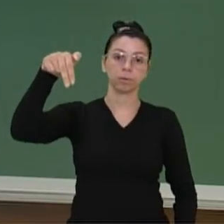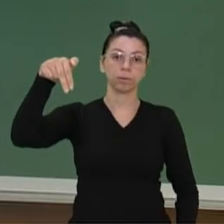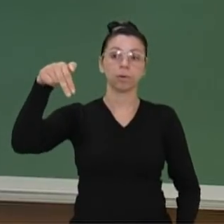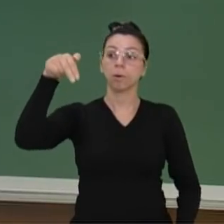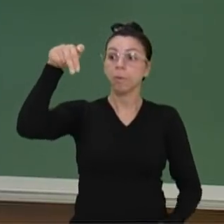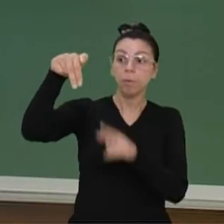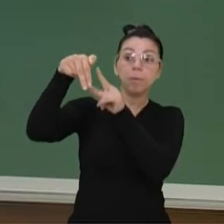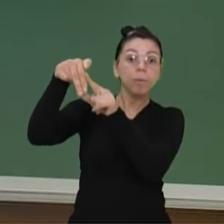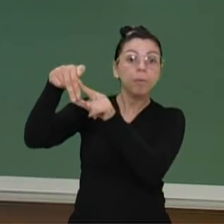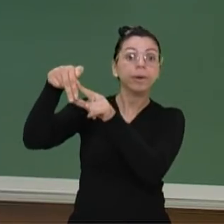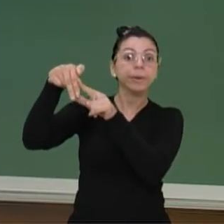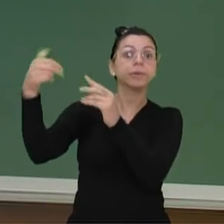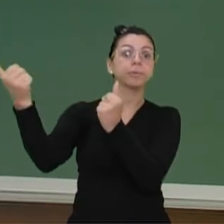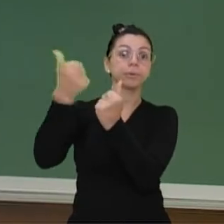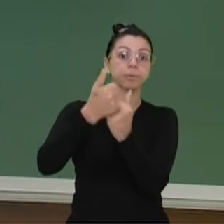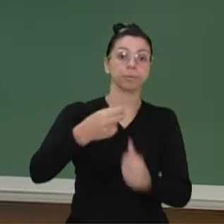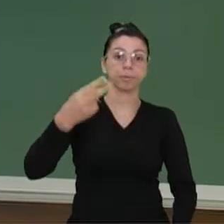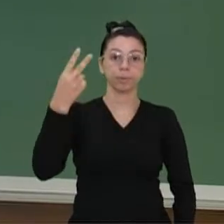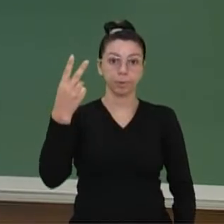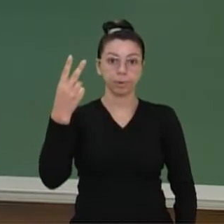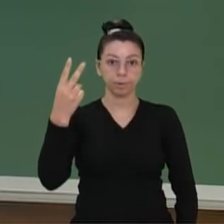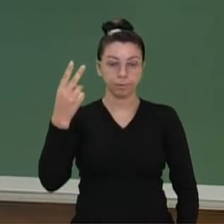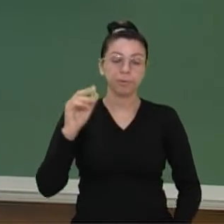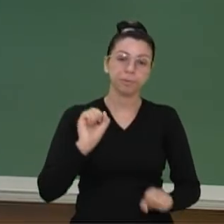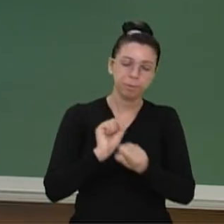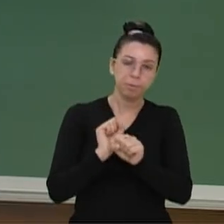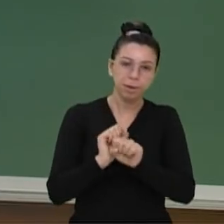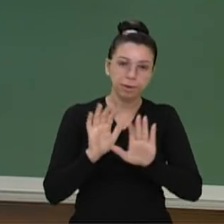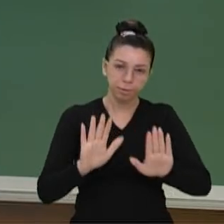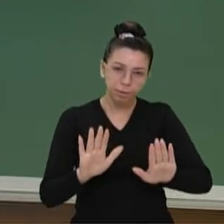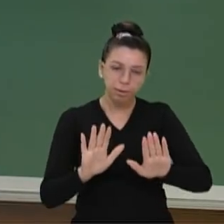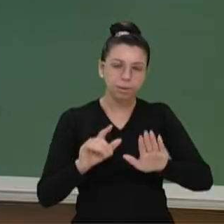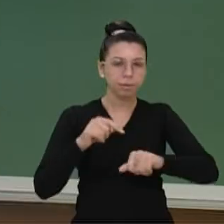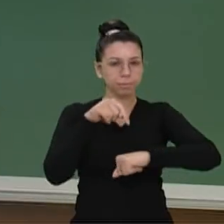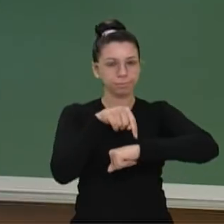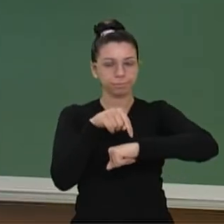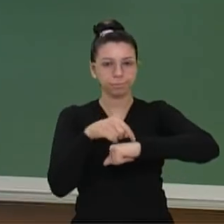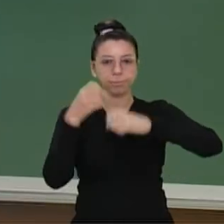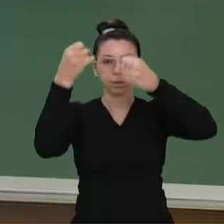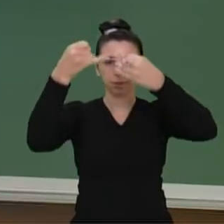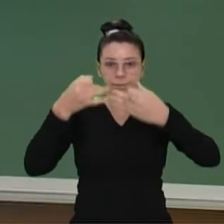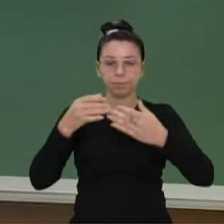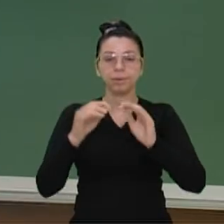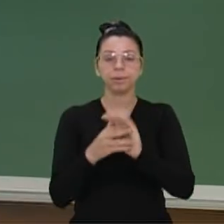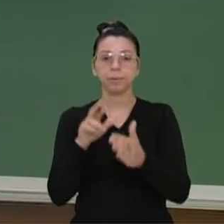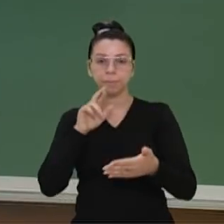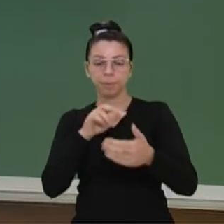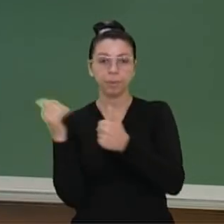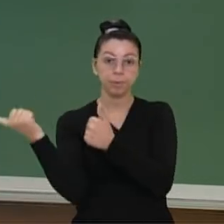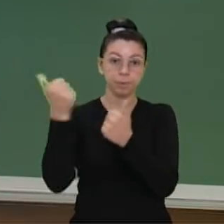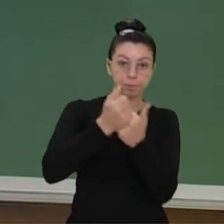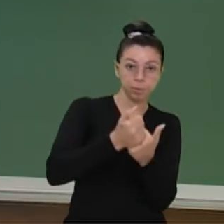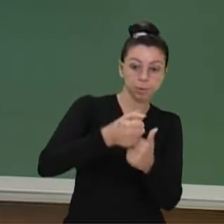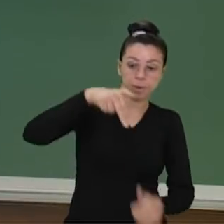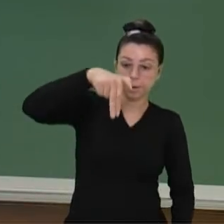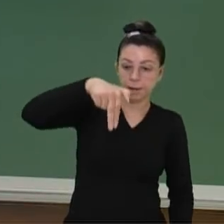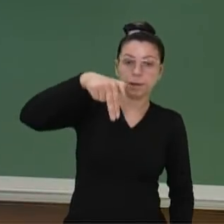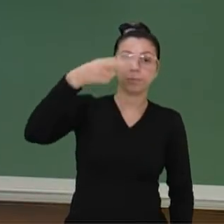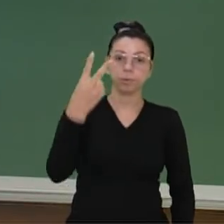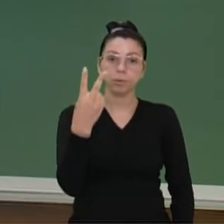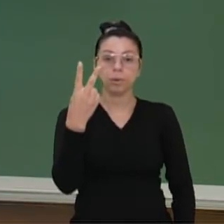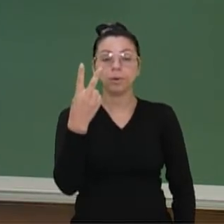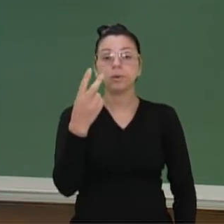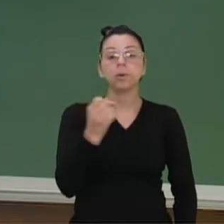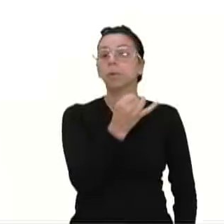N é 2. Vou parar por aqui, né? Você vai ter uns minutinhos para resolver. Substitua o N por 2 e